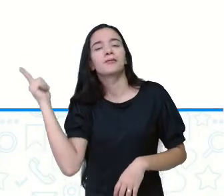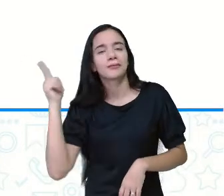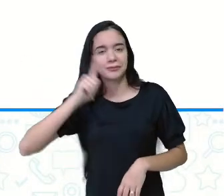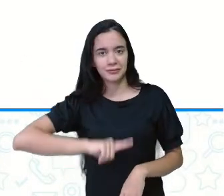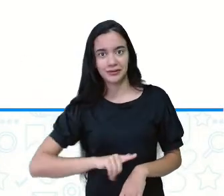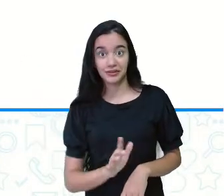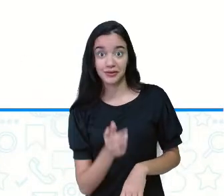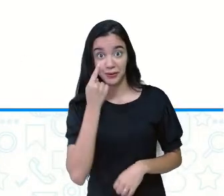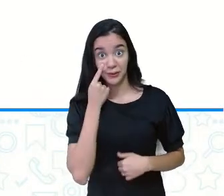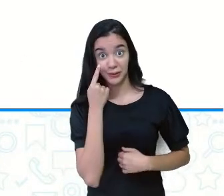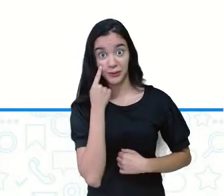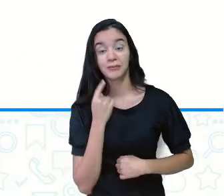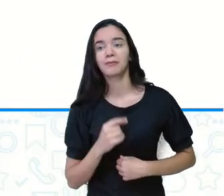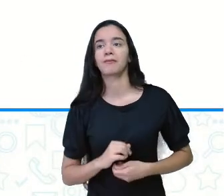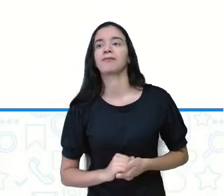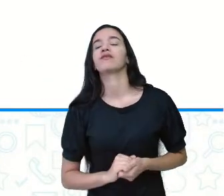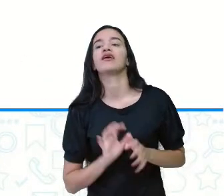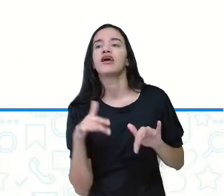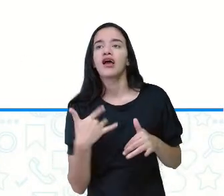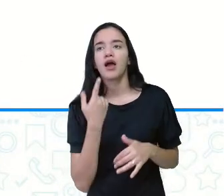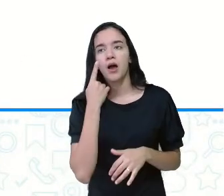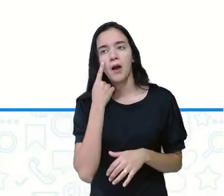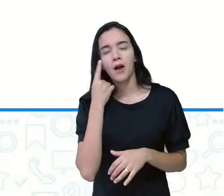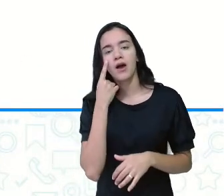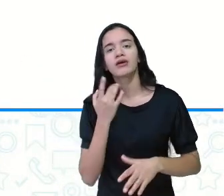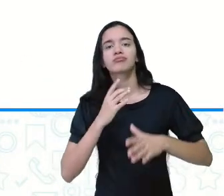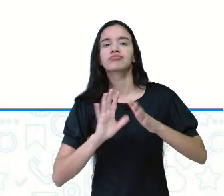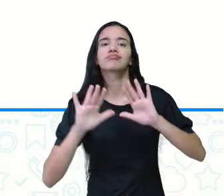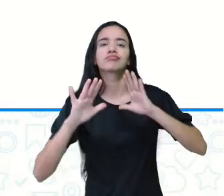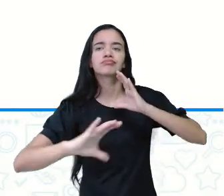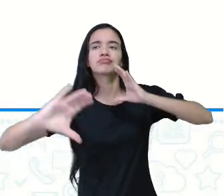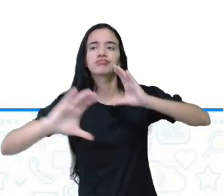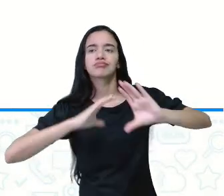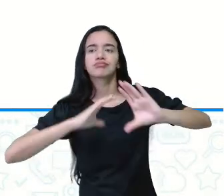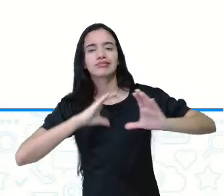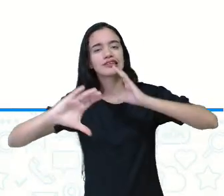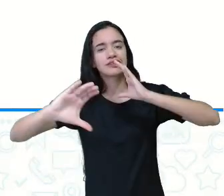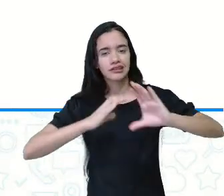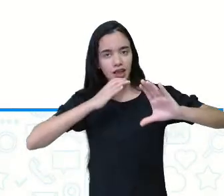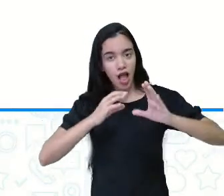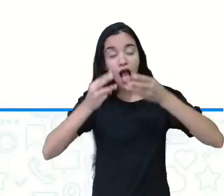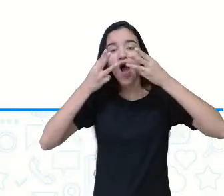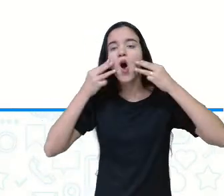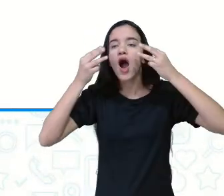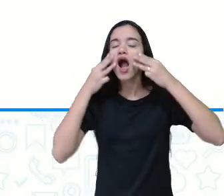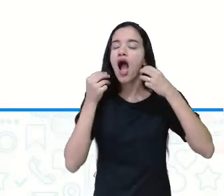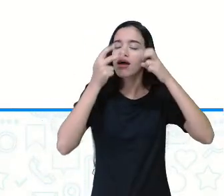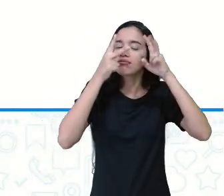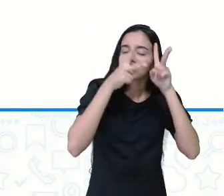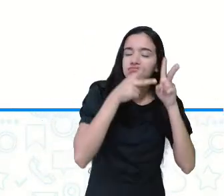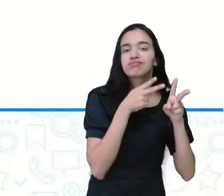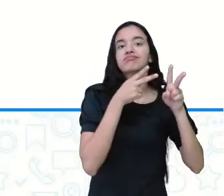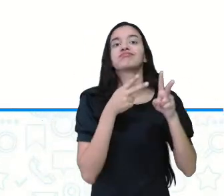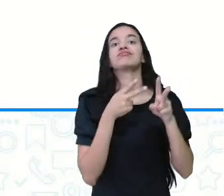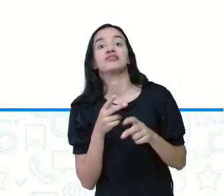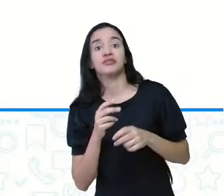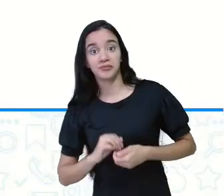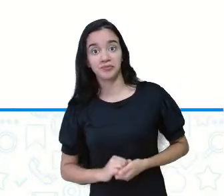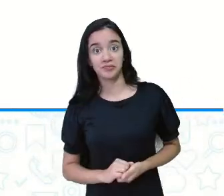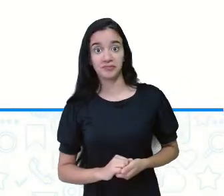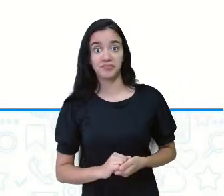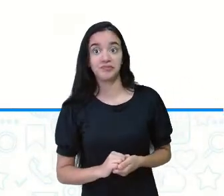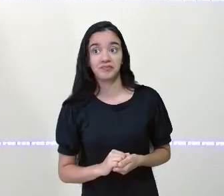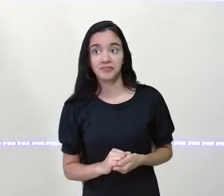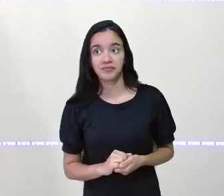conseguir. Olha esse, Canção para Ninar Gato com Insônia. Esse daí é de Sérgio